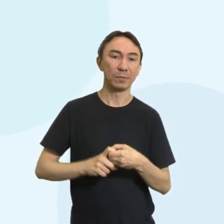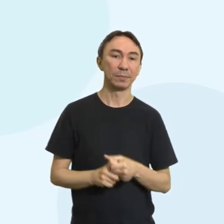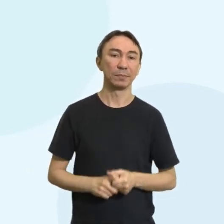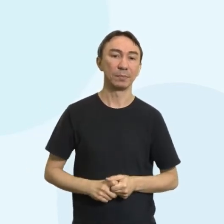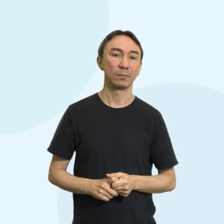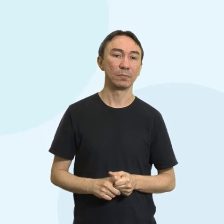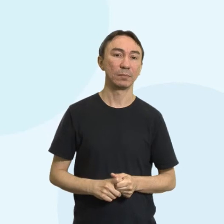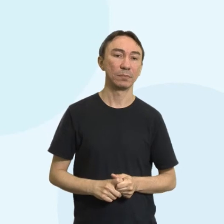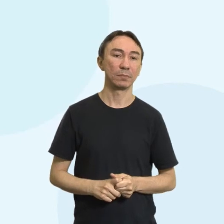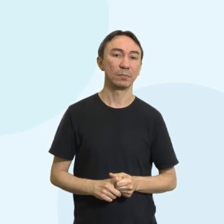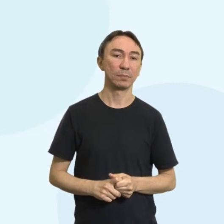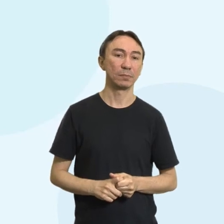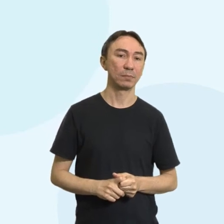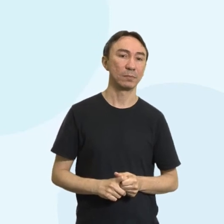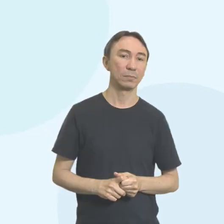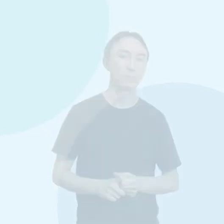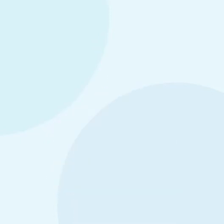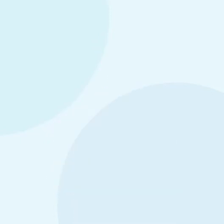chat.